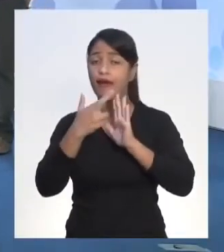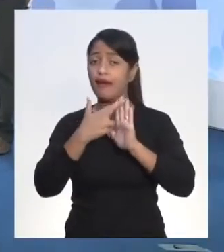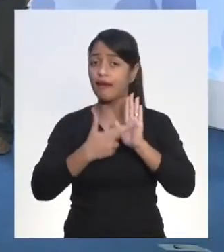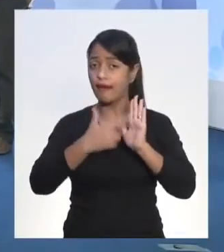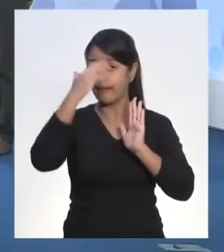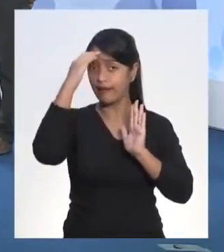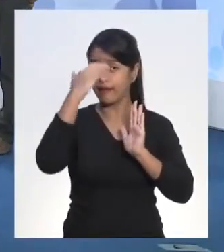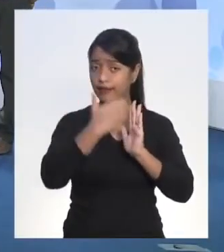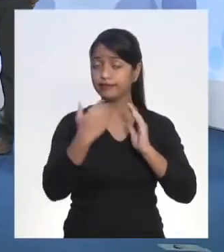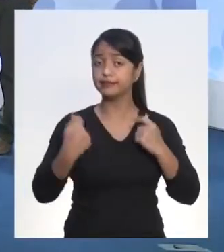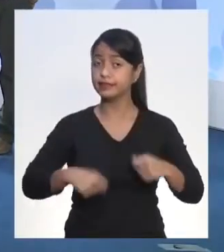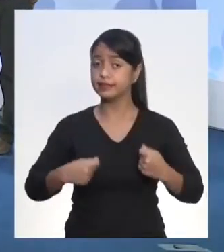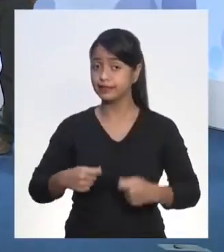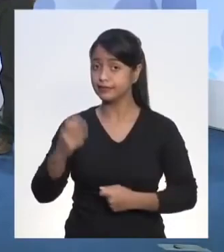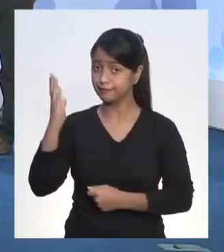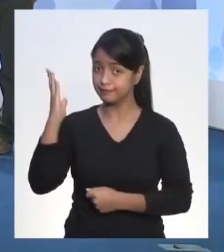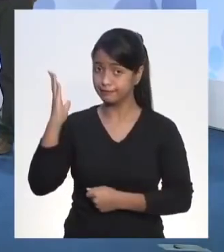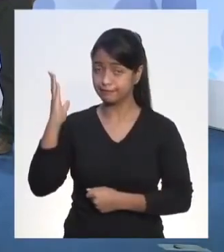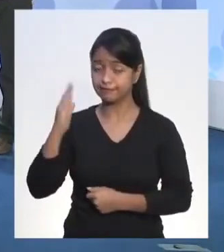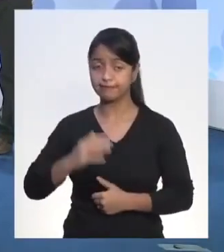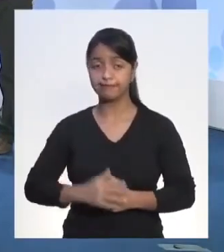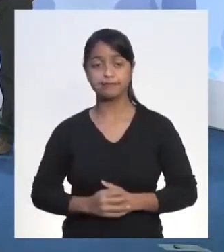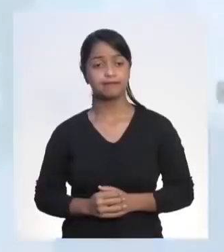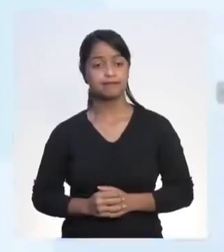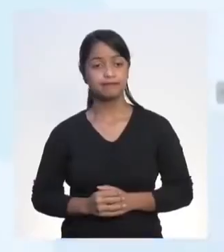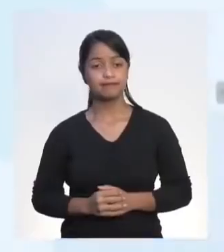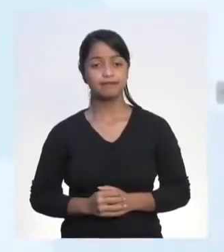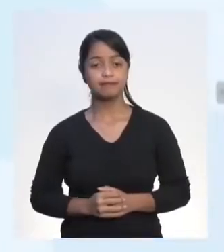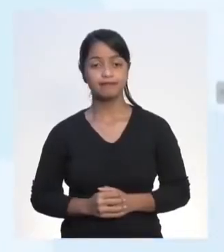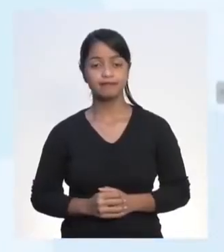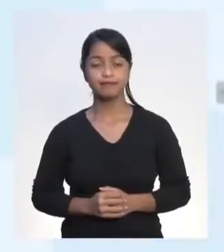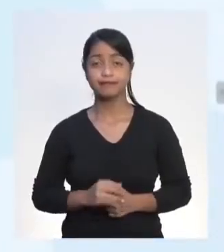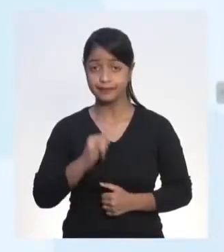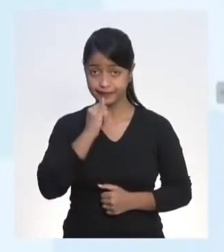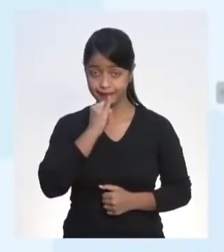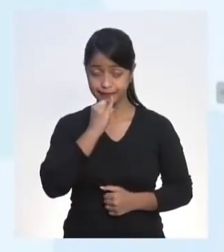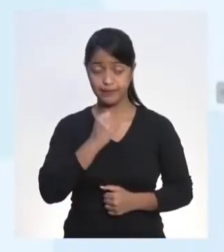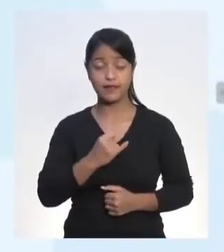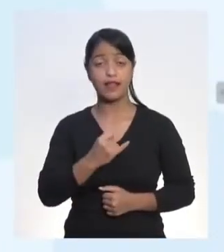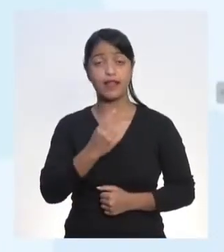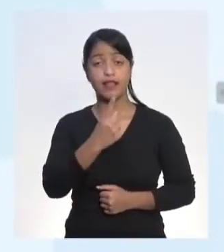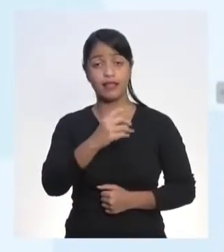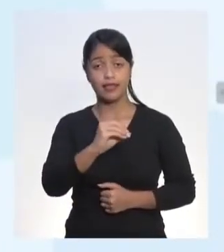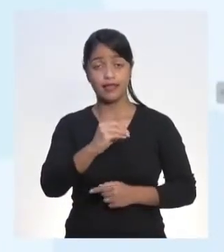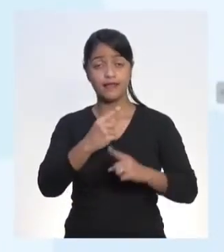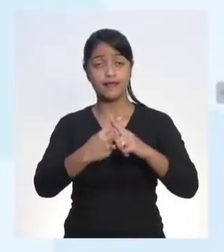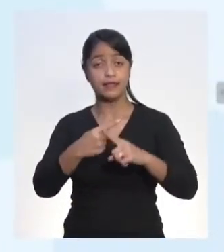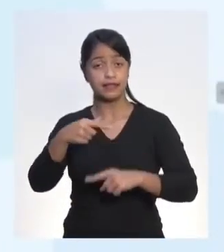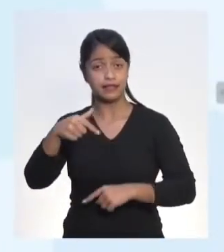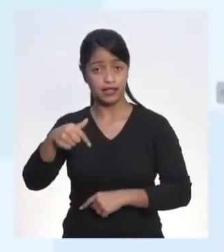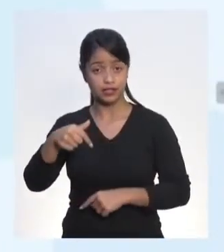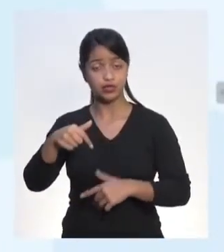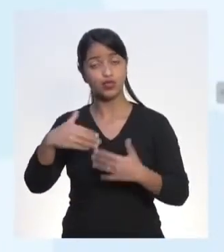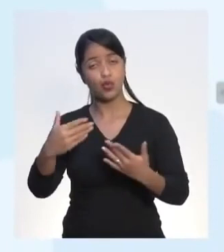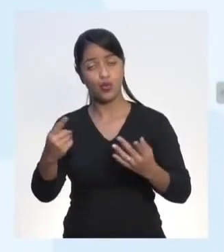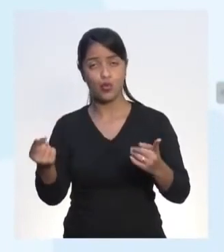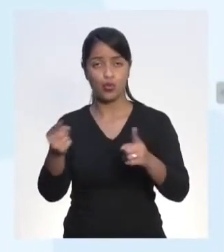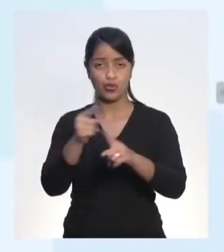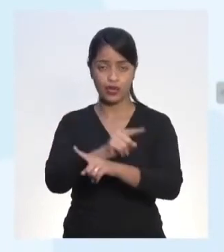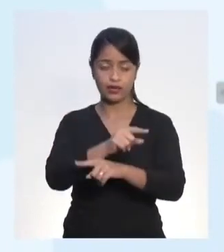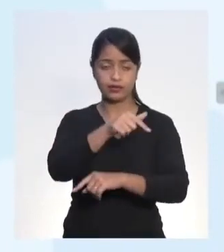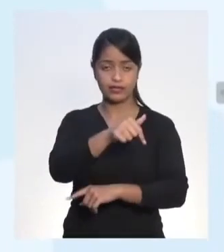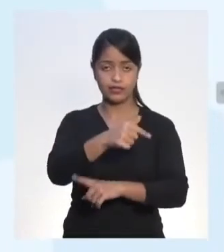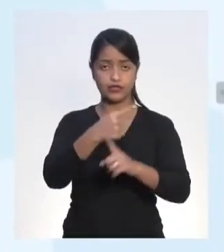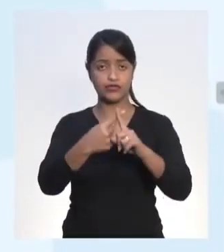diretor, que é o seguinte. Então eu tenho, primeira coisa, 10 vezes 7 ou 7 vezes 10,